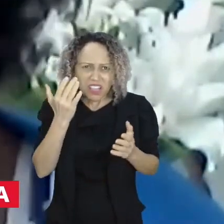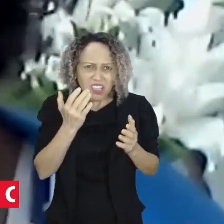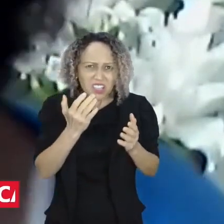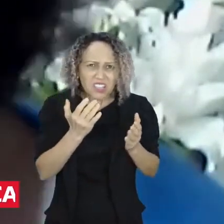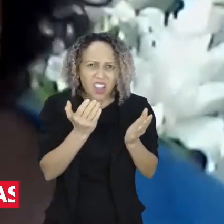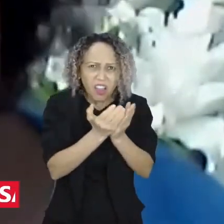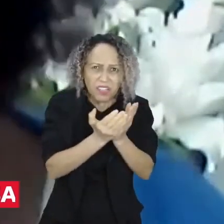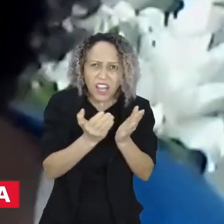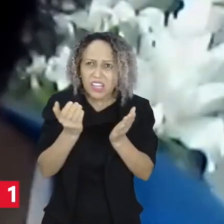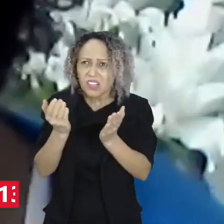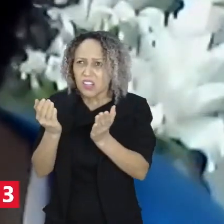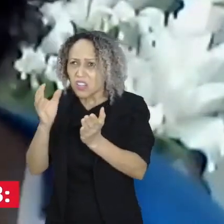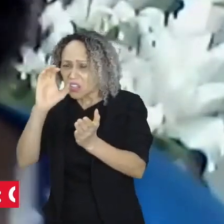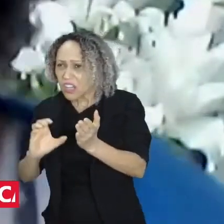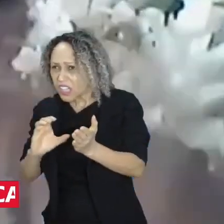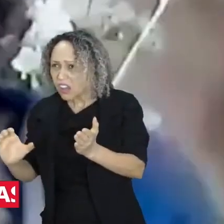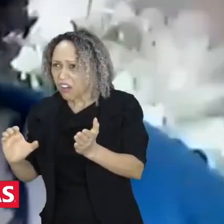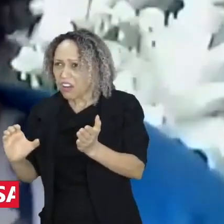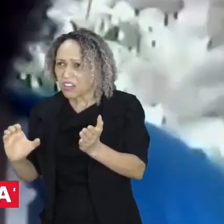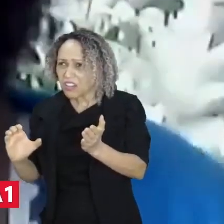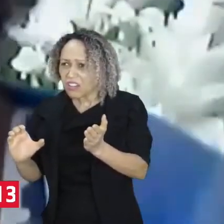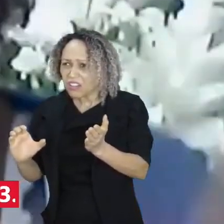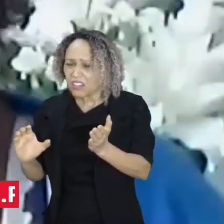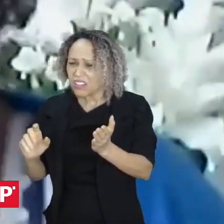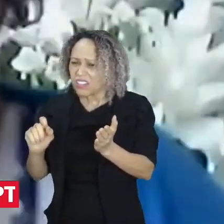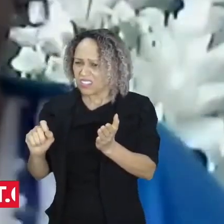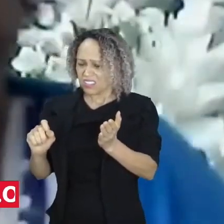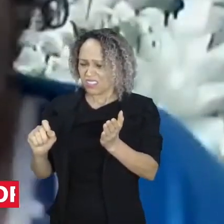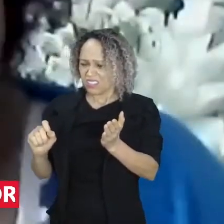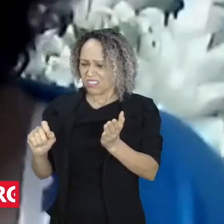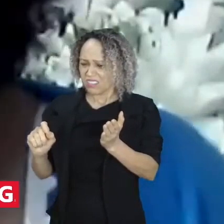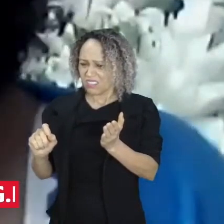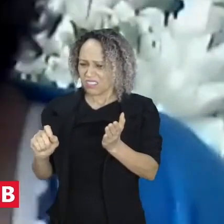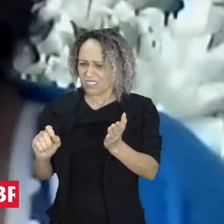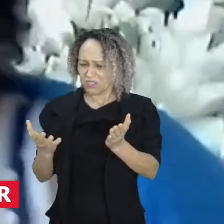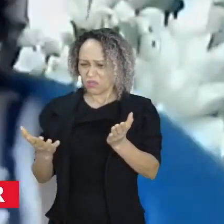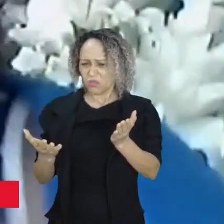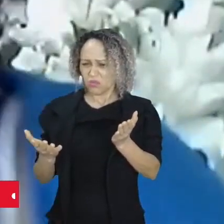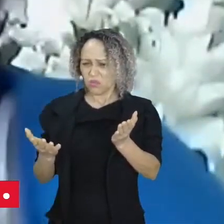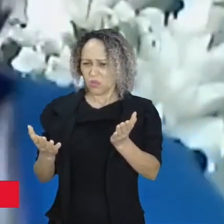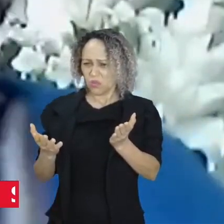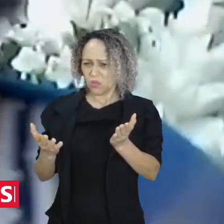tinha colocado, já tinha feito outras opções, aí